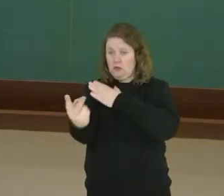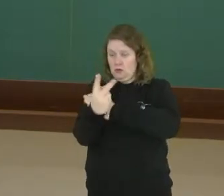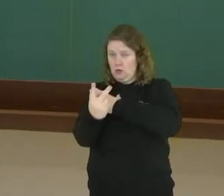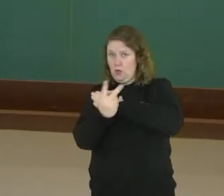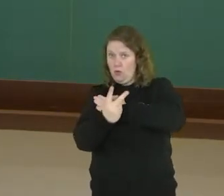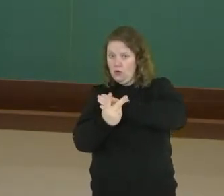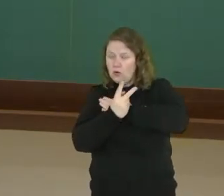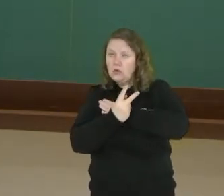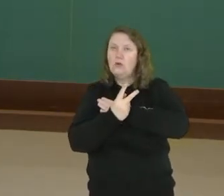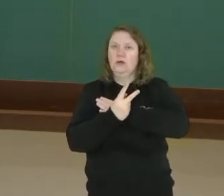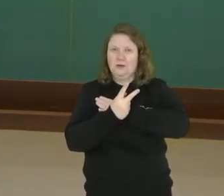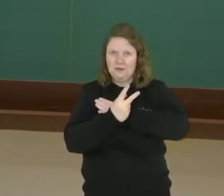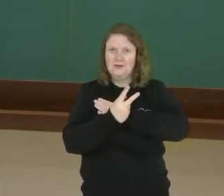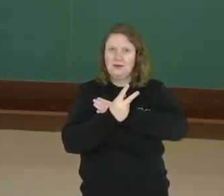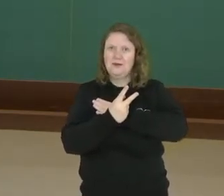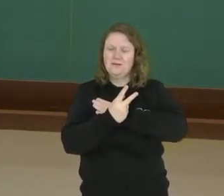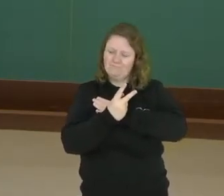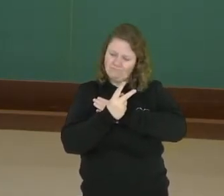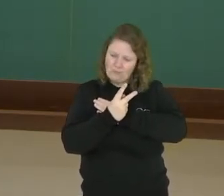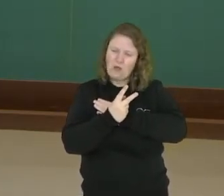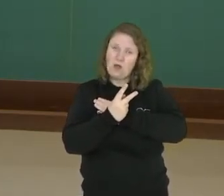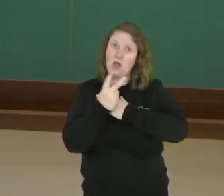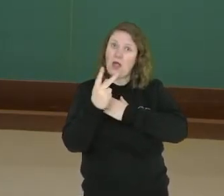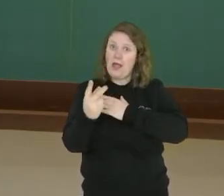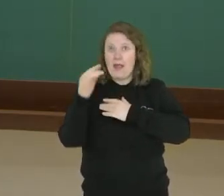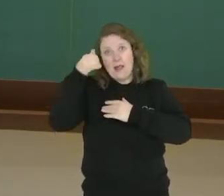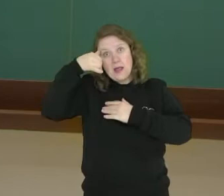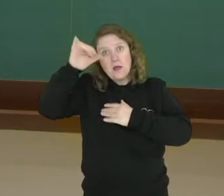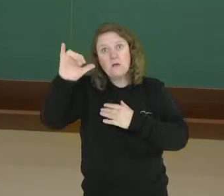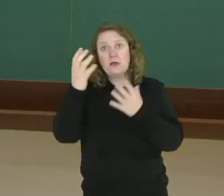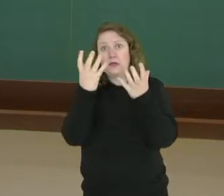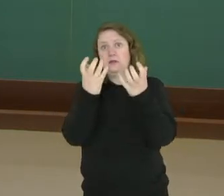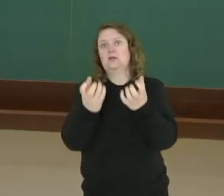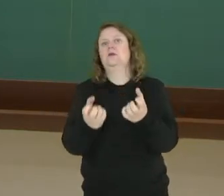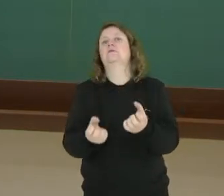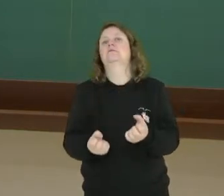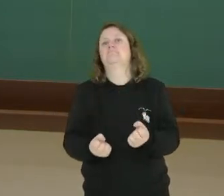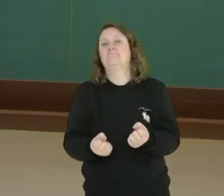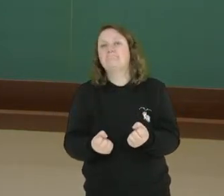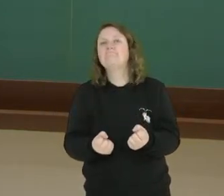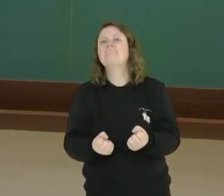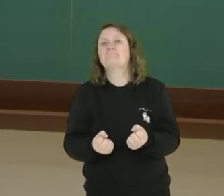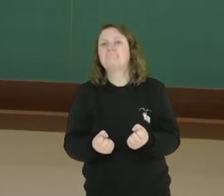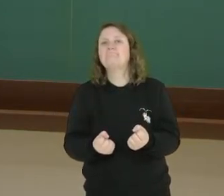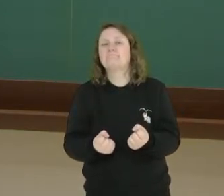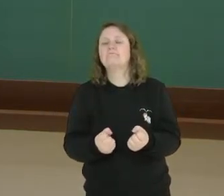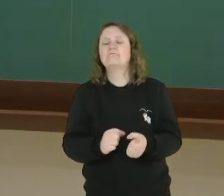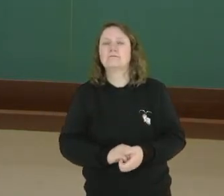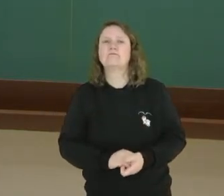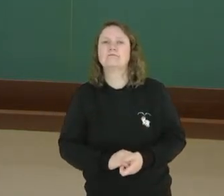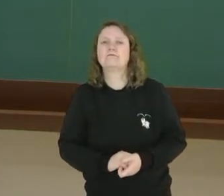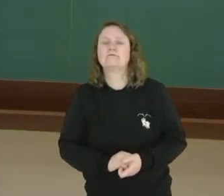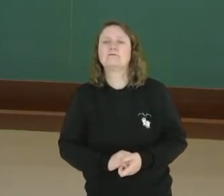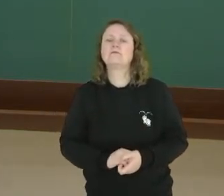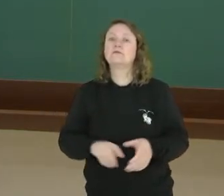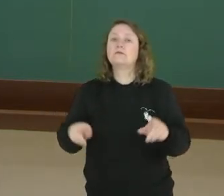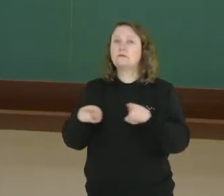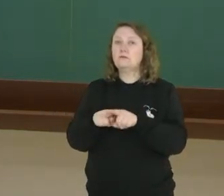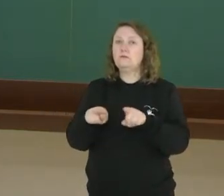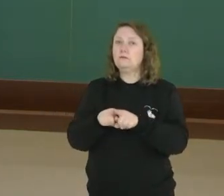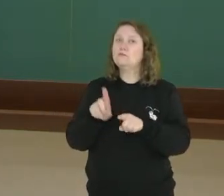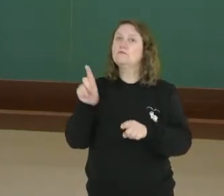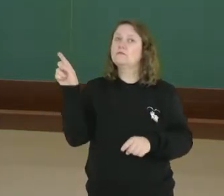evitam a perda da água do corpo ali da cobra. Isso mesmo. Então, essas